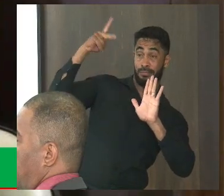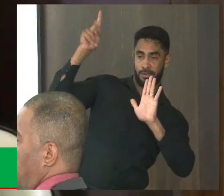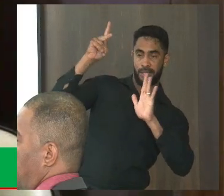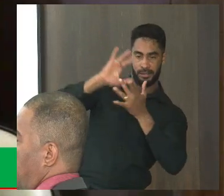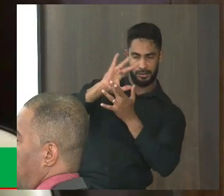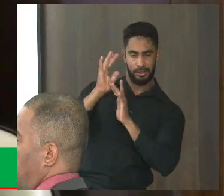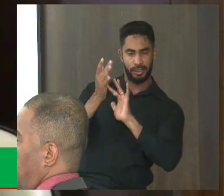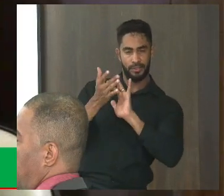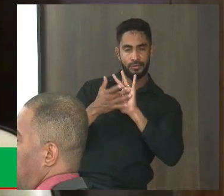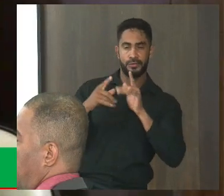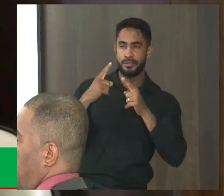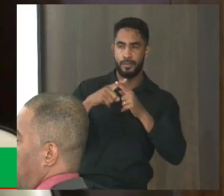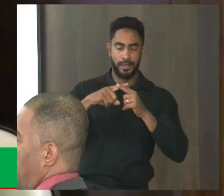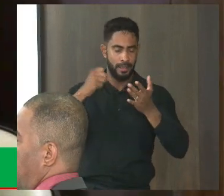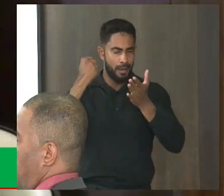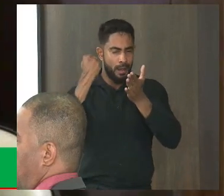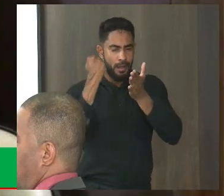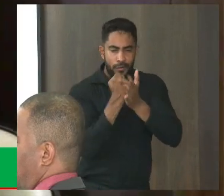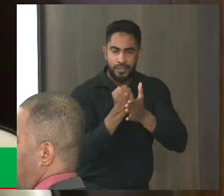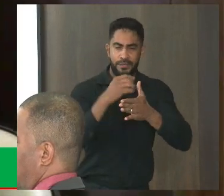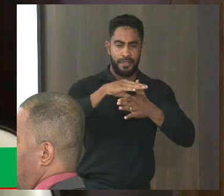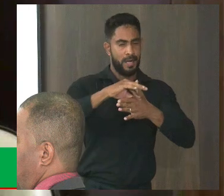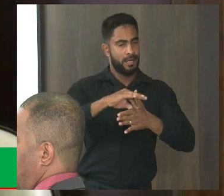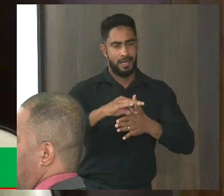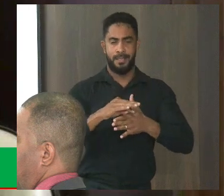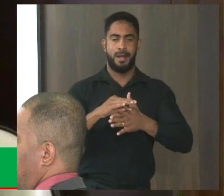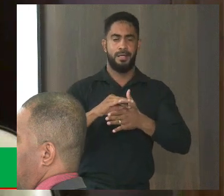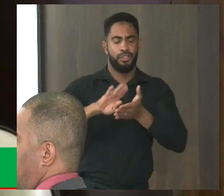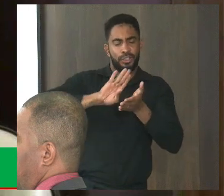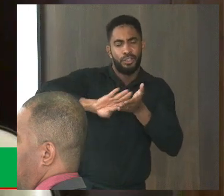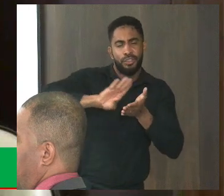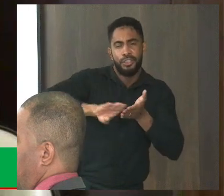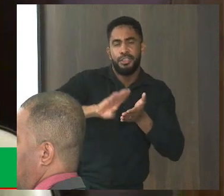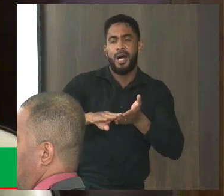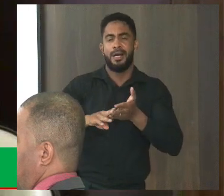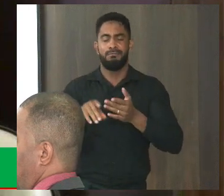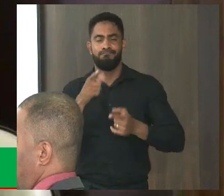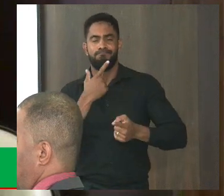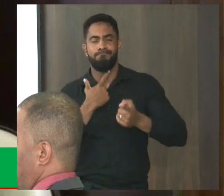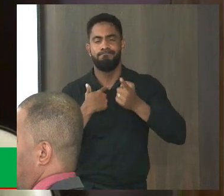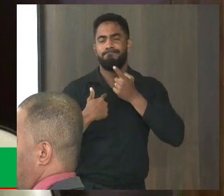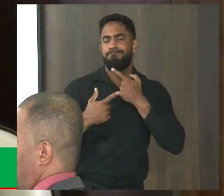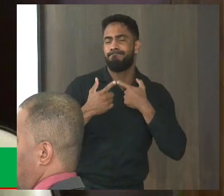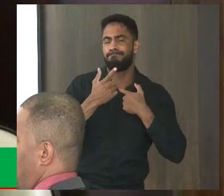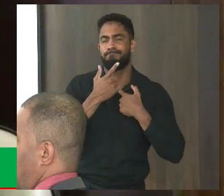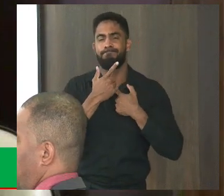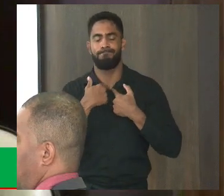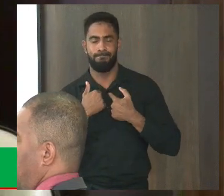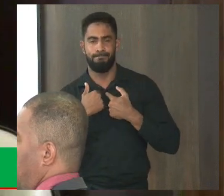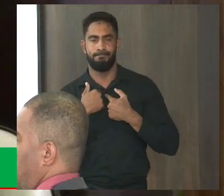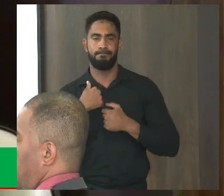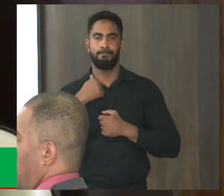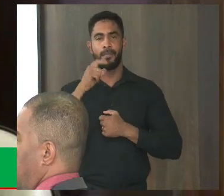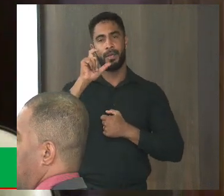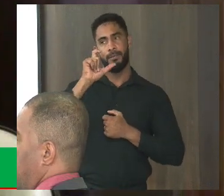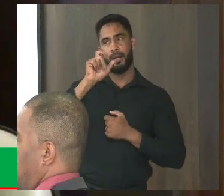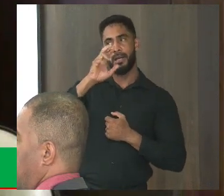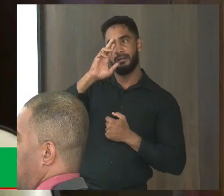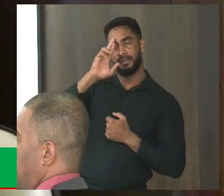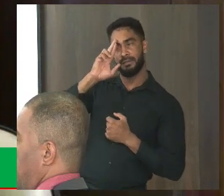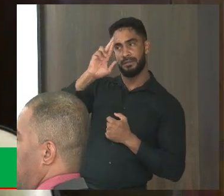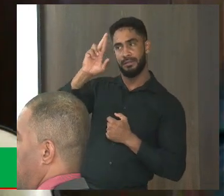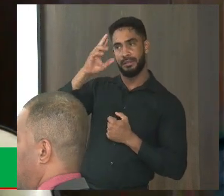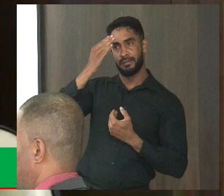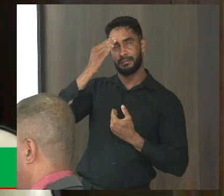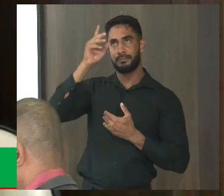com suas paixões e os seus desejos. Se vivemos pelo Espírito, andemos também pelo Espírito. Palavra do Senhor.